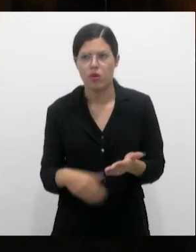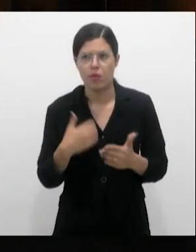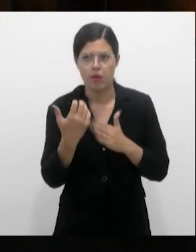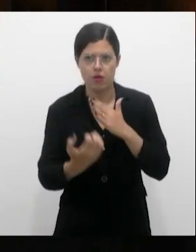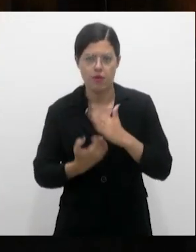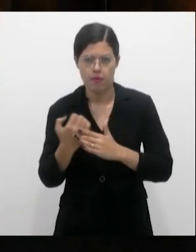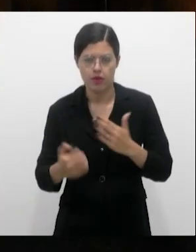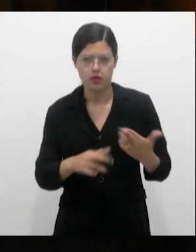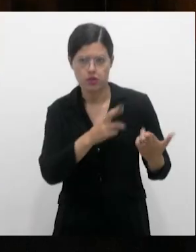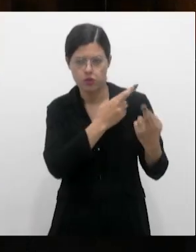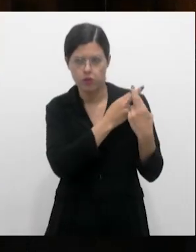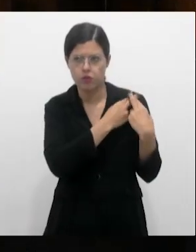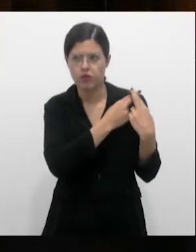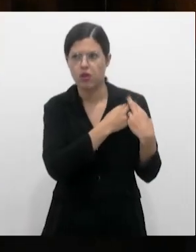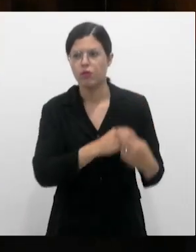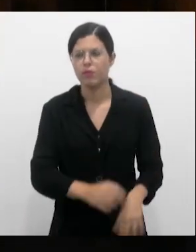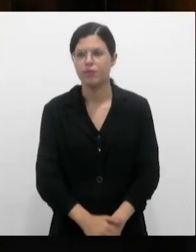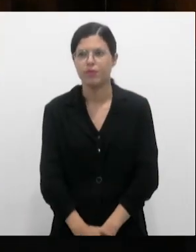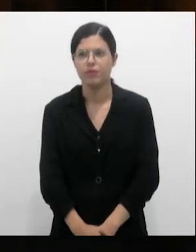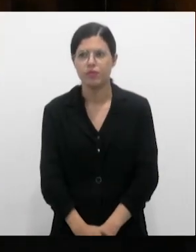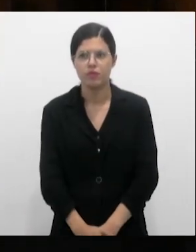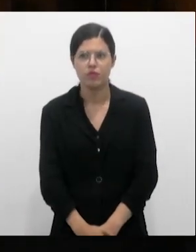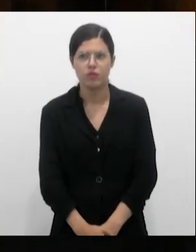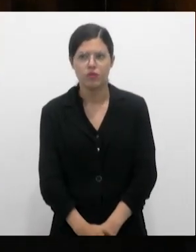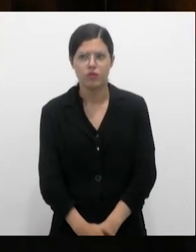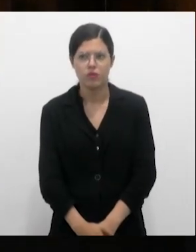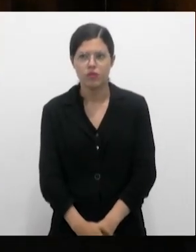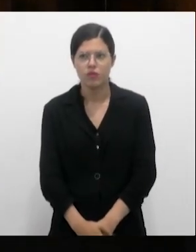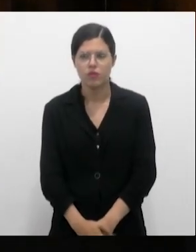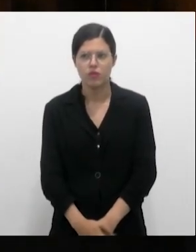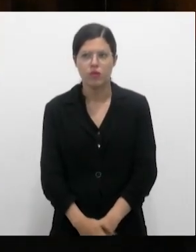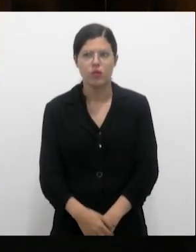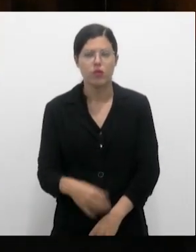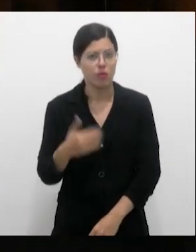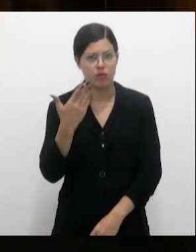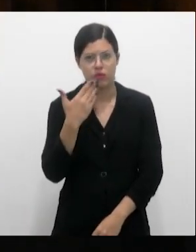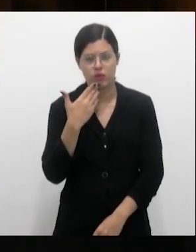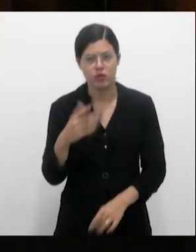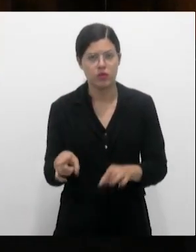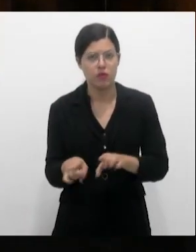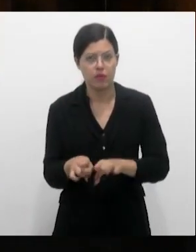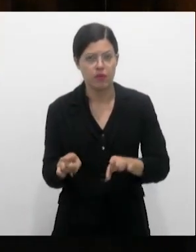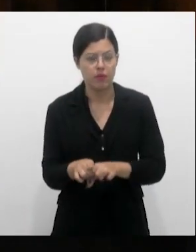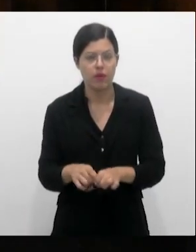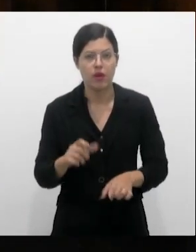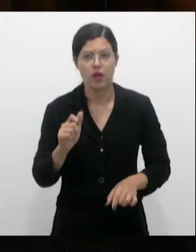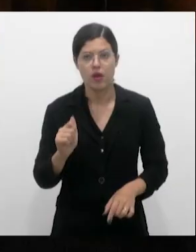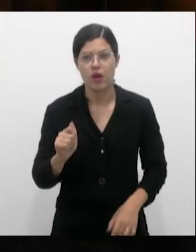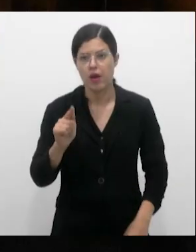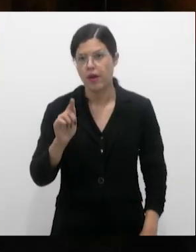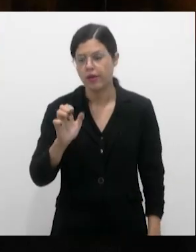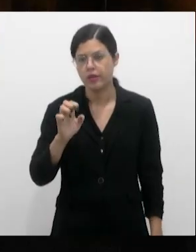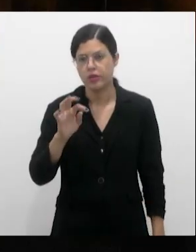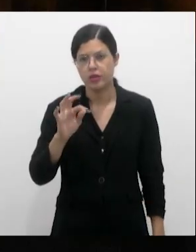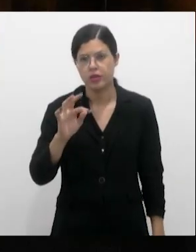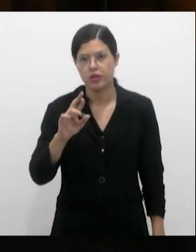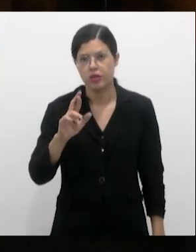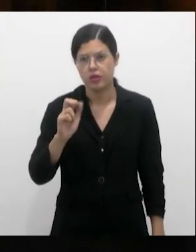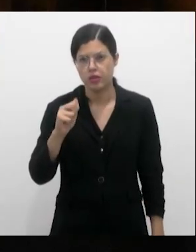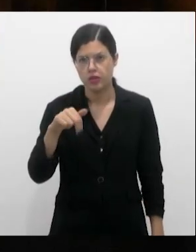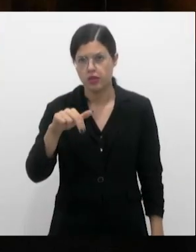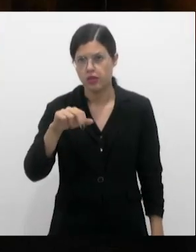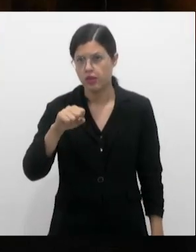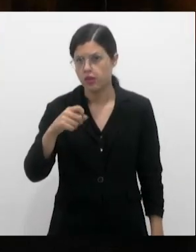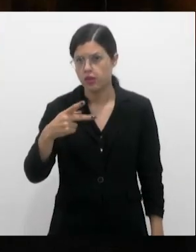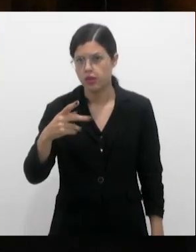empresa responsável. O reforço imediato da AGETRANSP como órgão independente de fiscalização e não dependendo